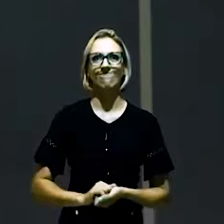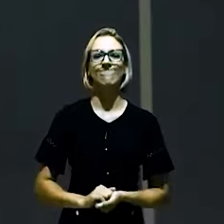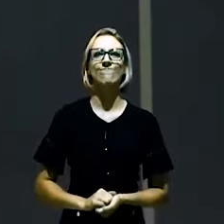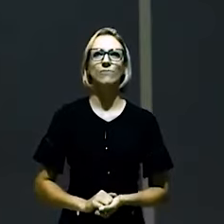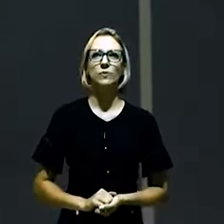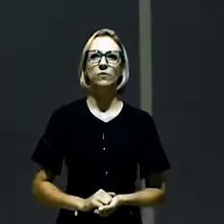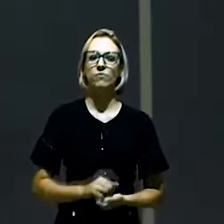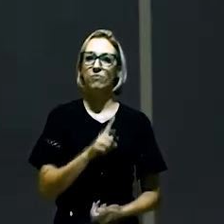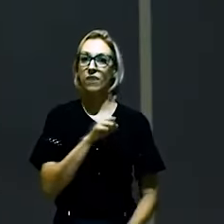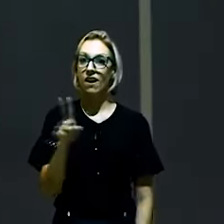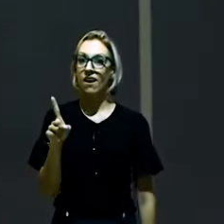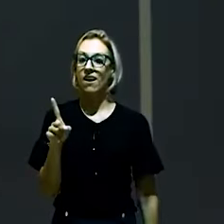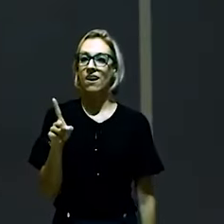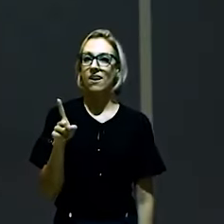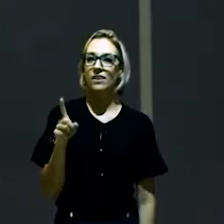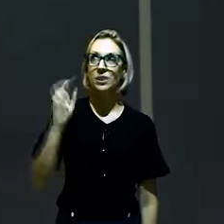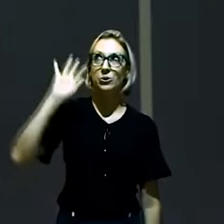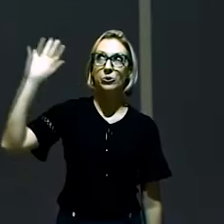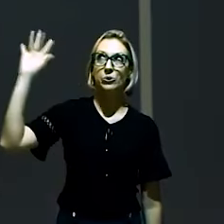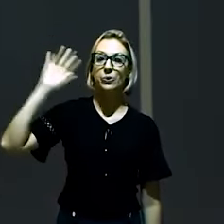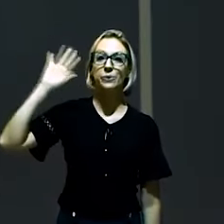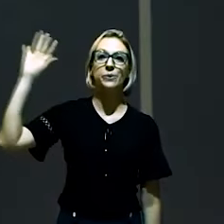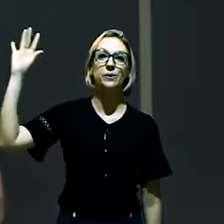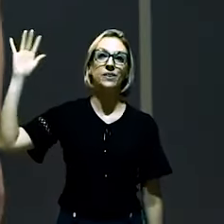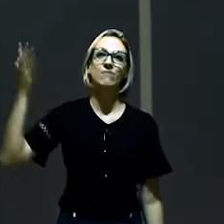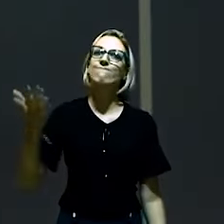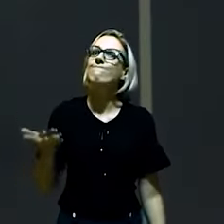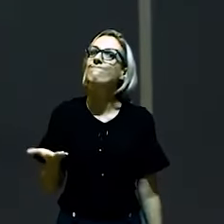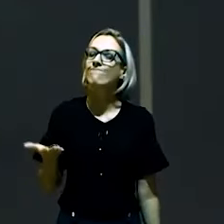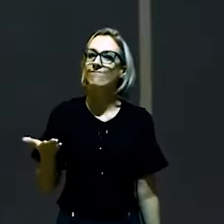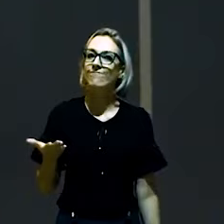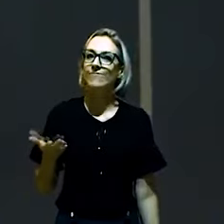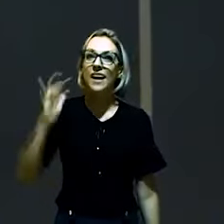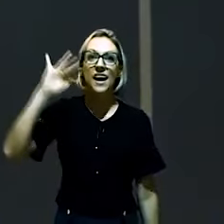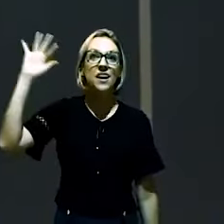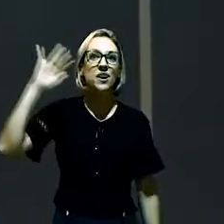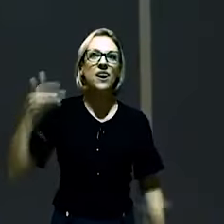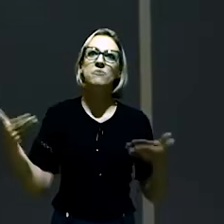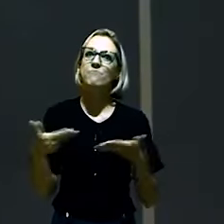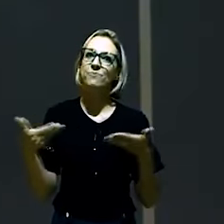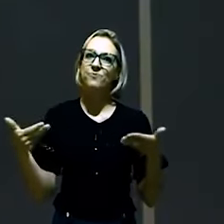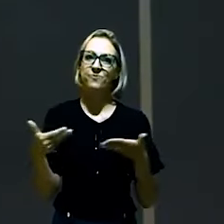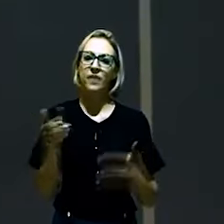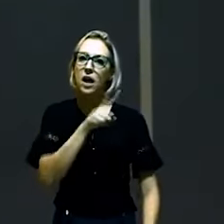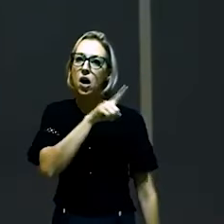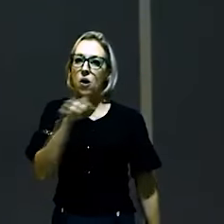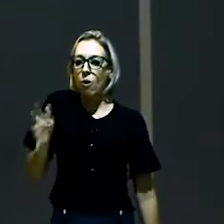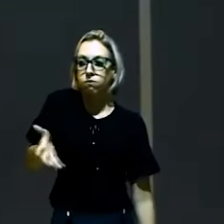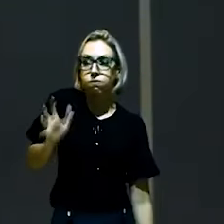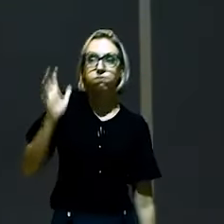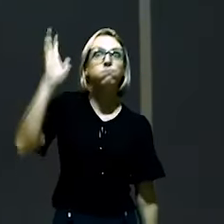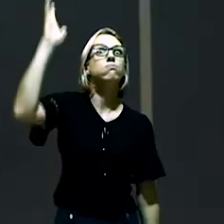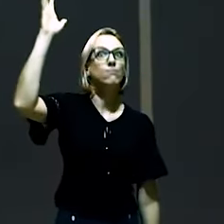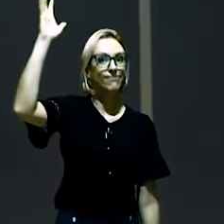Dá até para entender Salomão aqui. Vamos aplicar na nossa vida de hoje. Alguns de nós, não